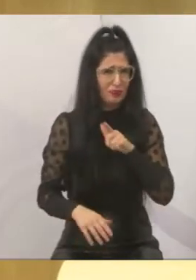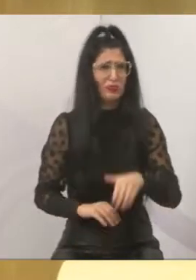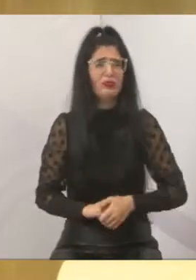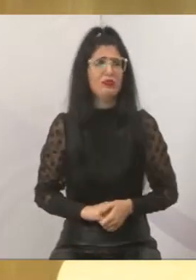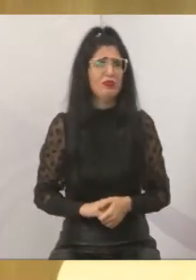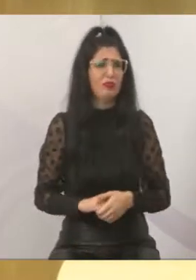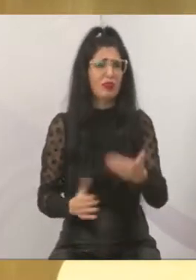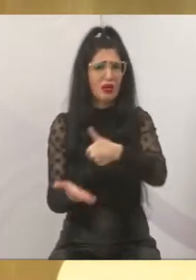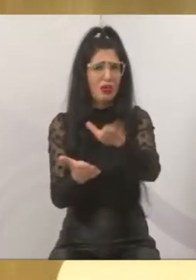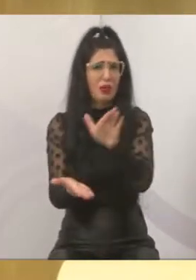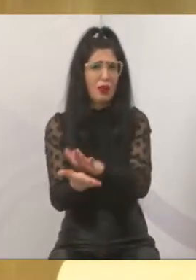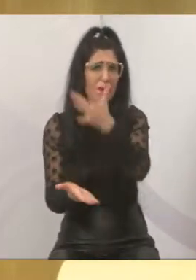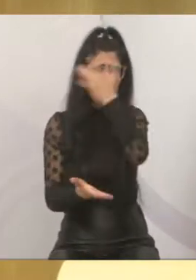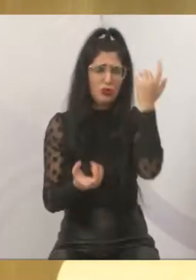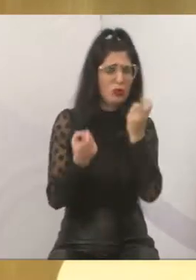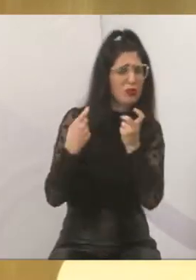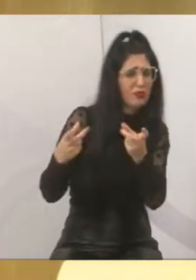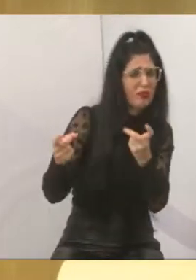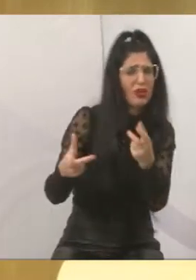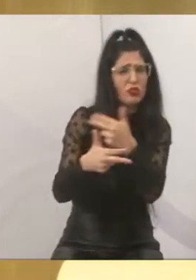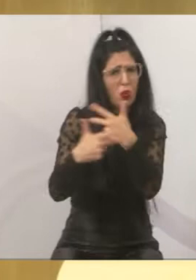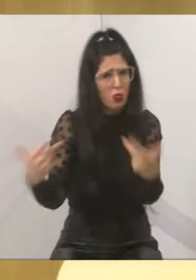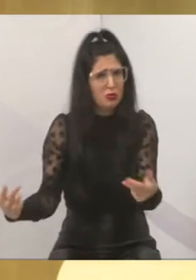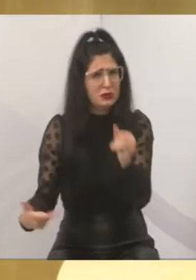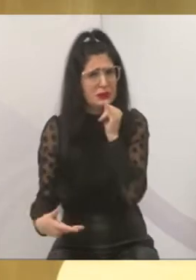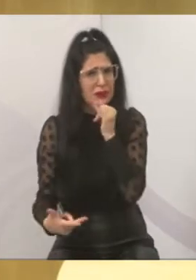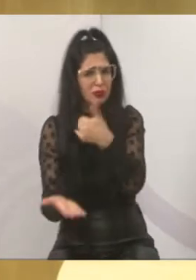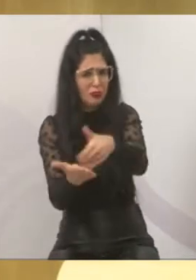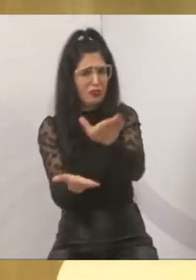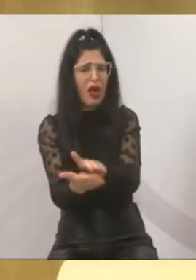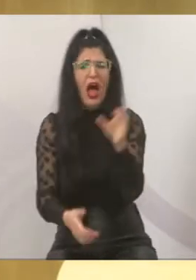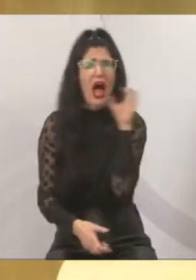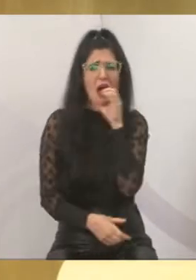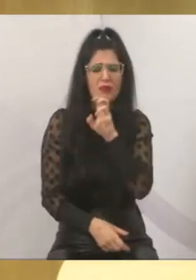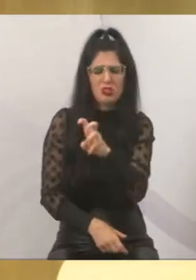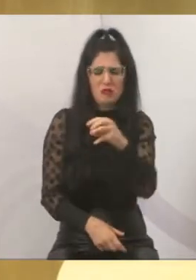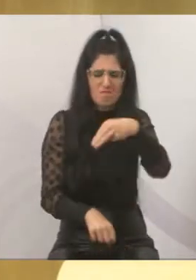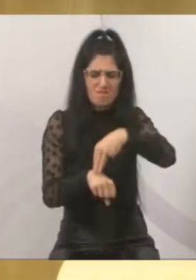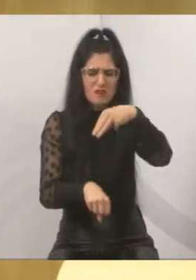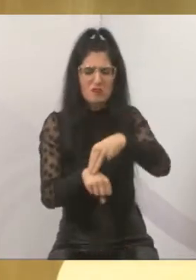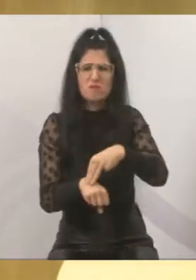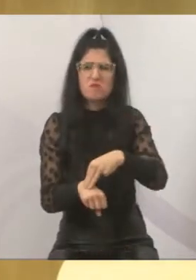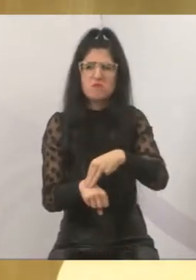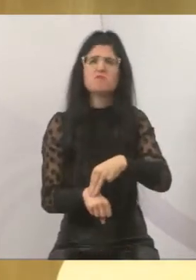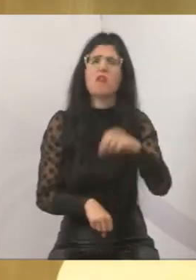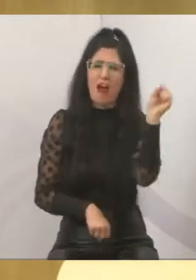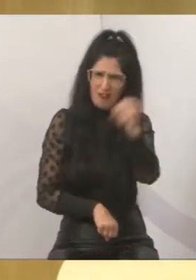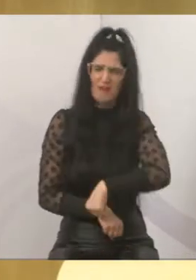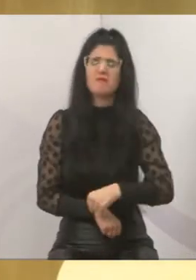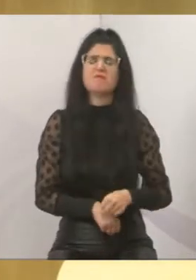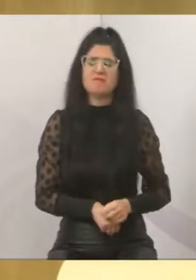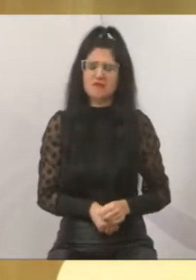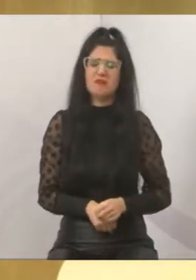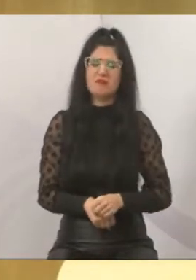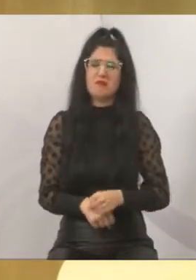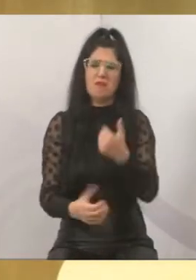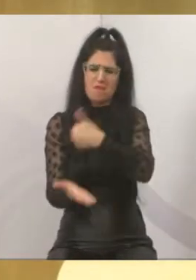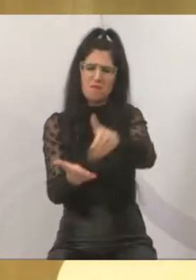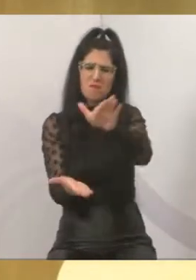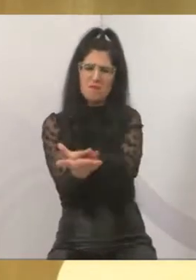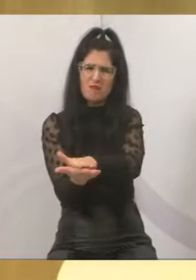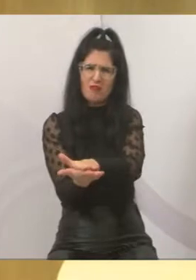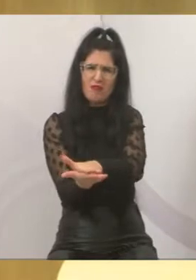coitado do comerciante, mas daí é 5 minutos. São essas distorções, são esse tipo de ações